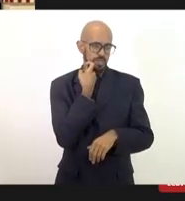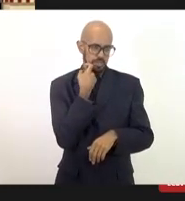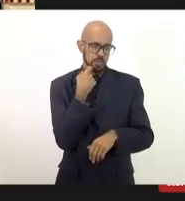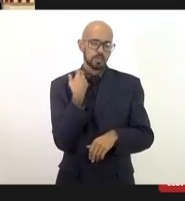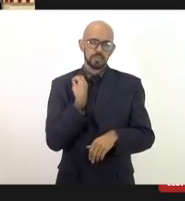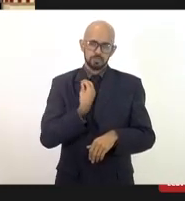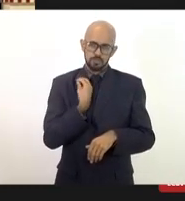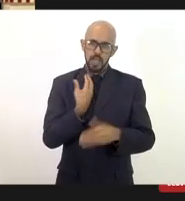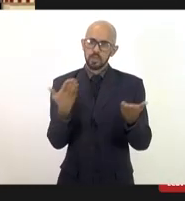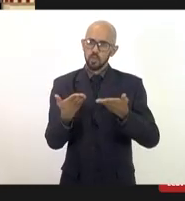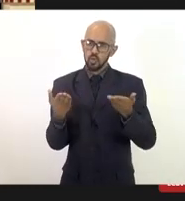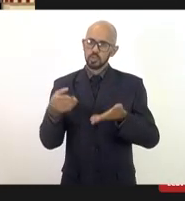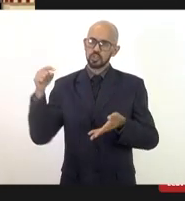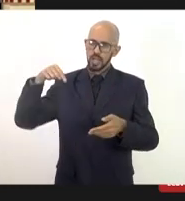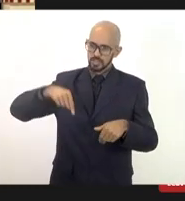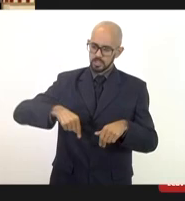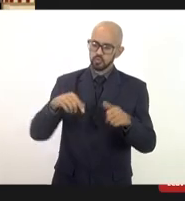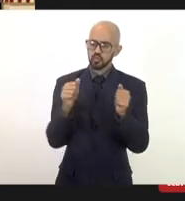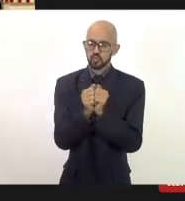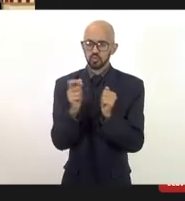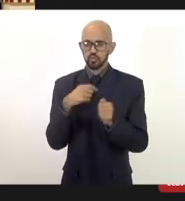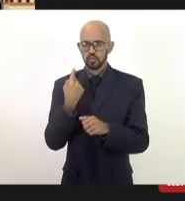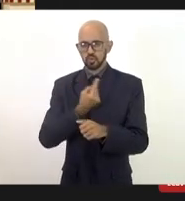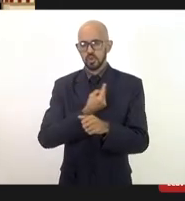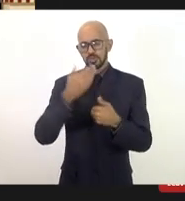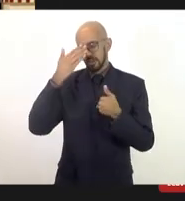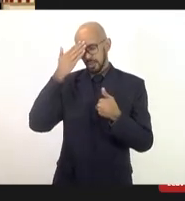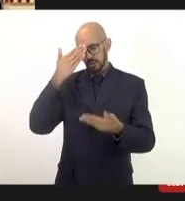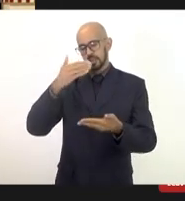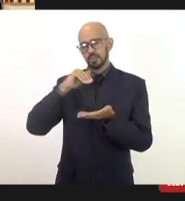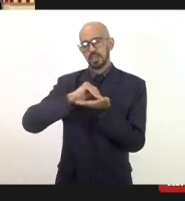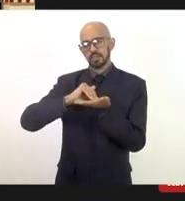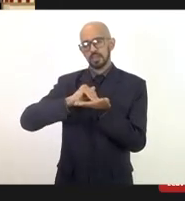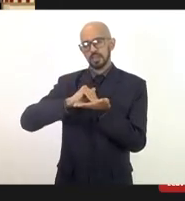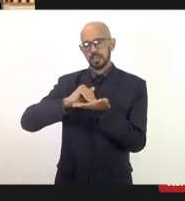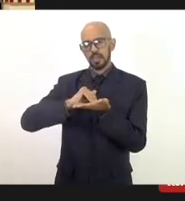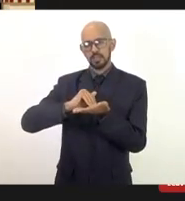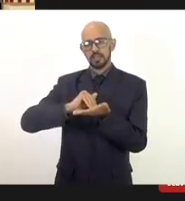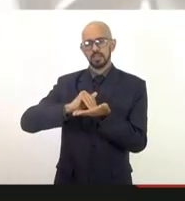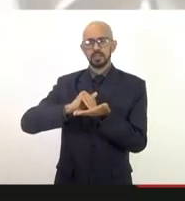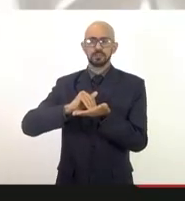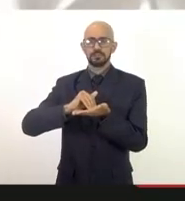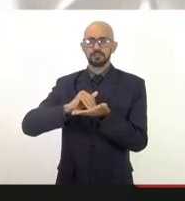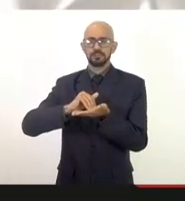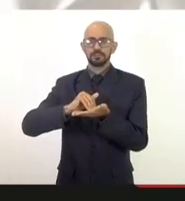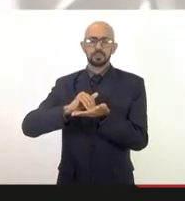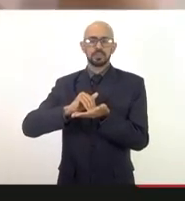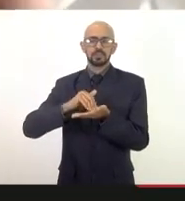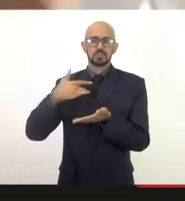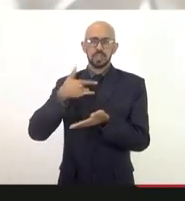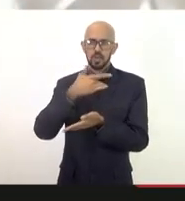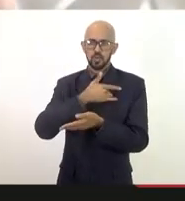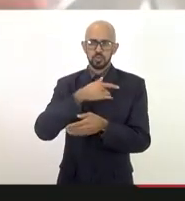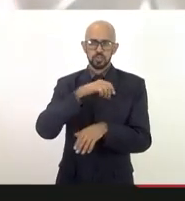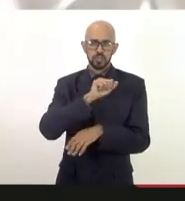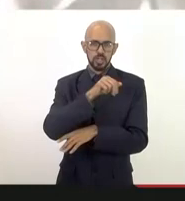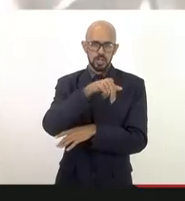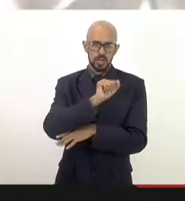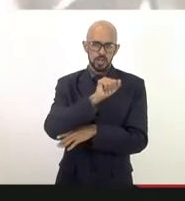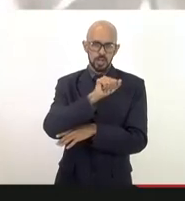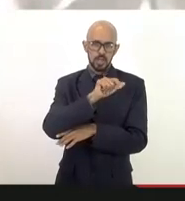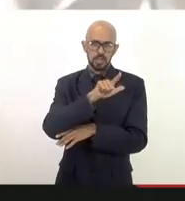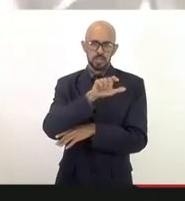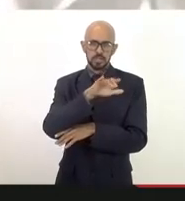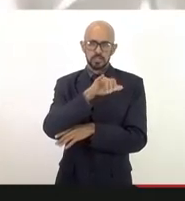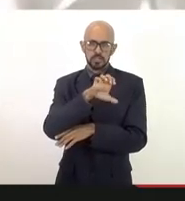estar conosco, e agradecer à Secretaria de Saúde, na figura da doutora Annalise, ela que é a nossa representação